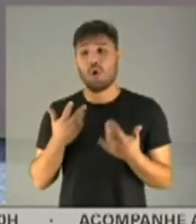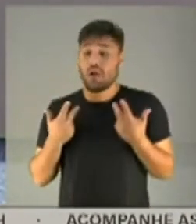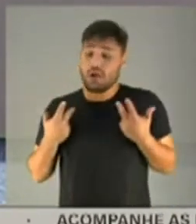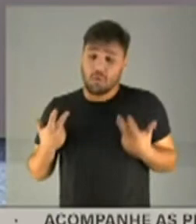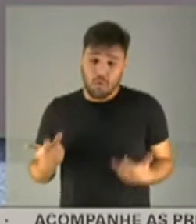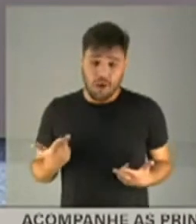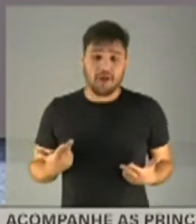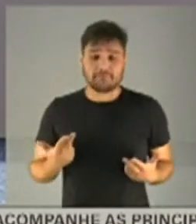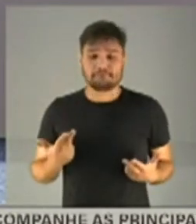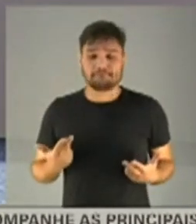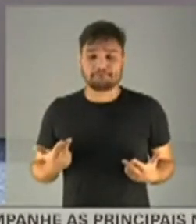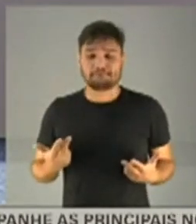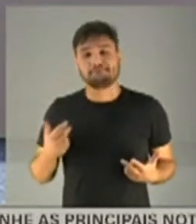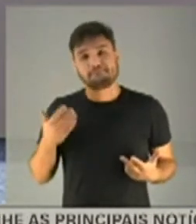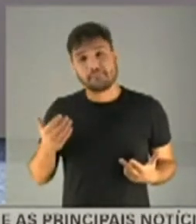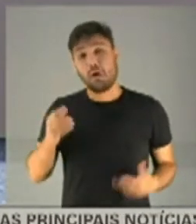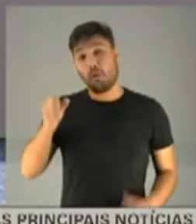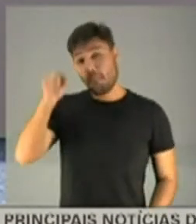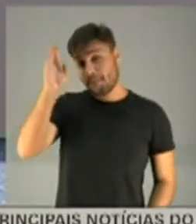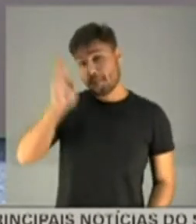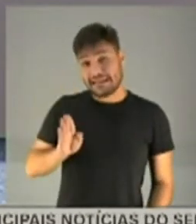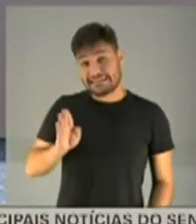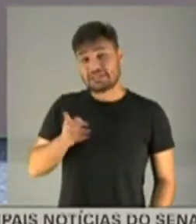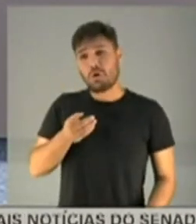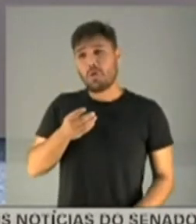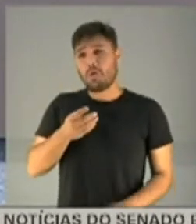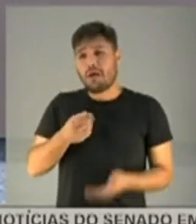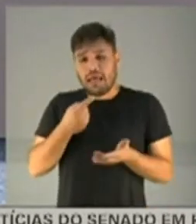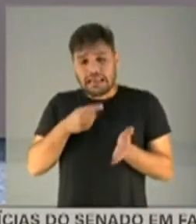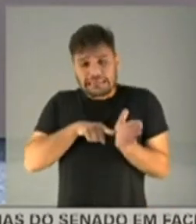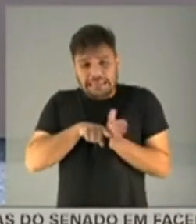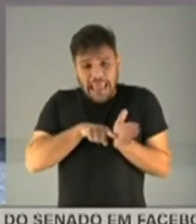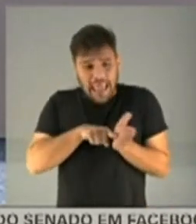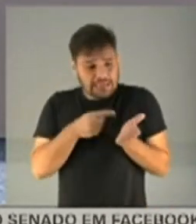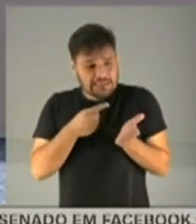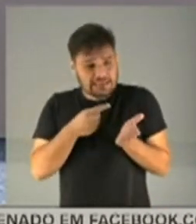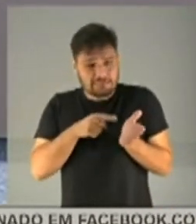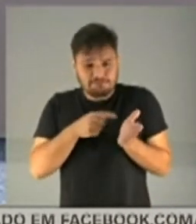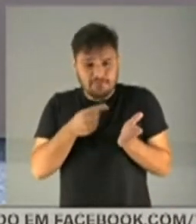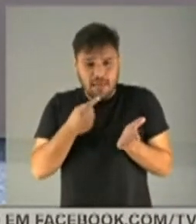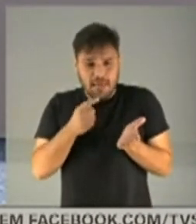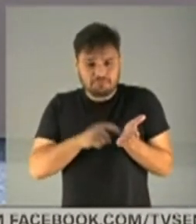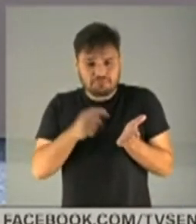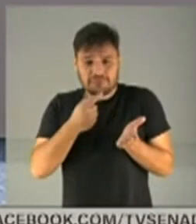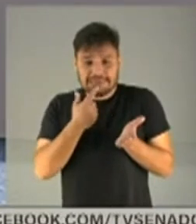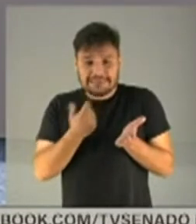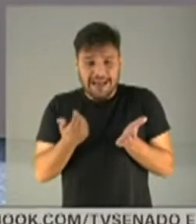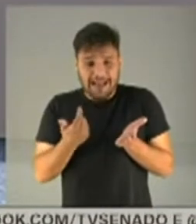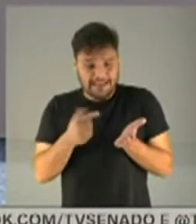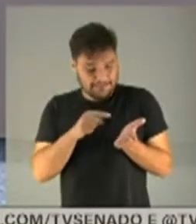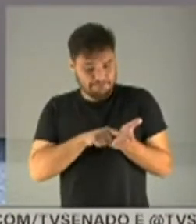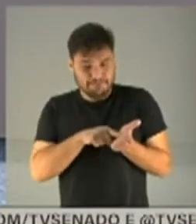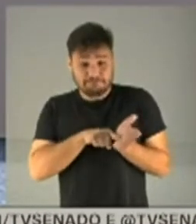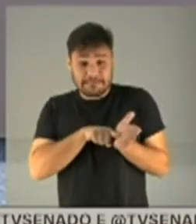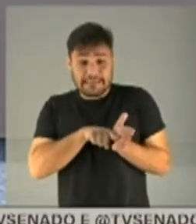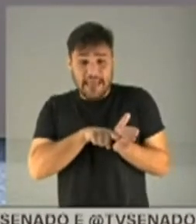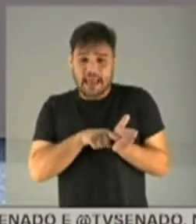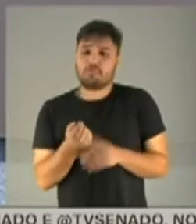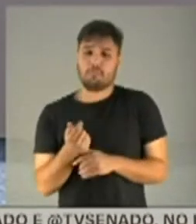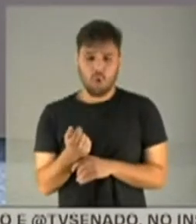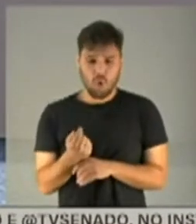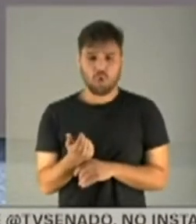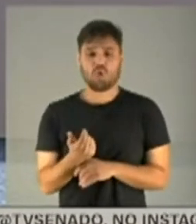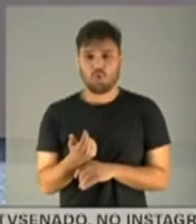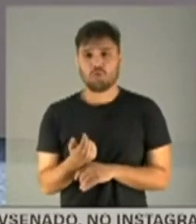explicação. Então, o Brasil teve pouca testagem, rastreamento de contatos e isolamento, que é o beabá do enfrentamento de